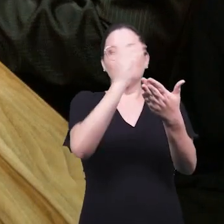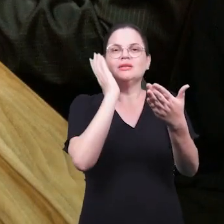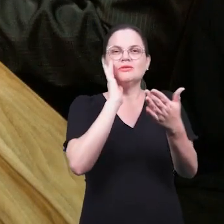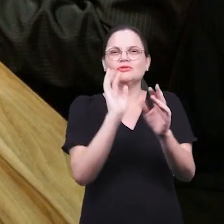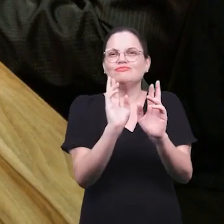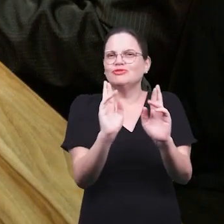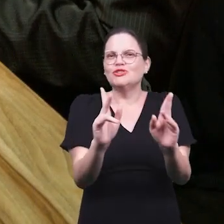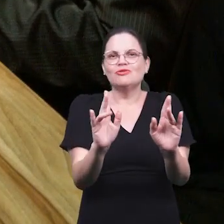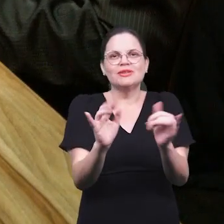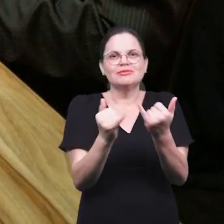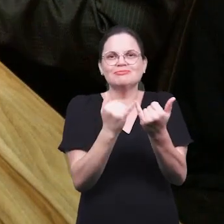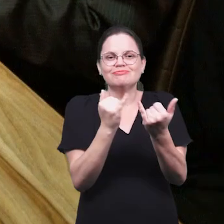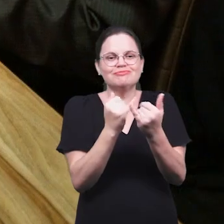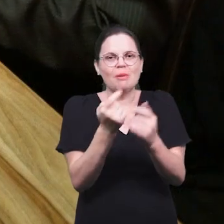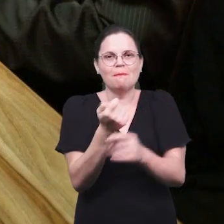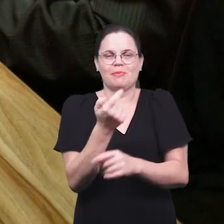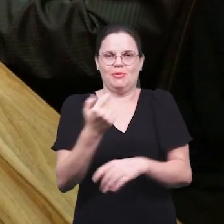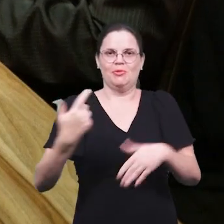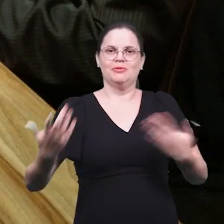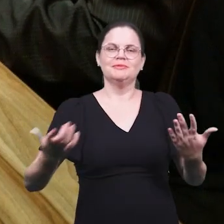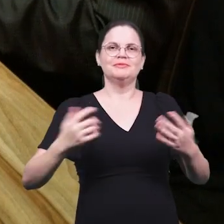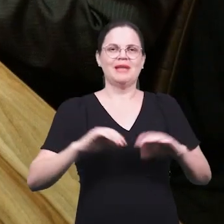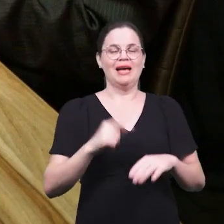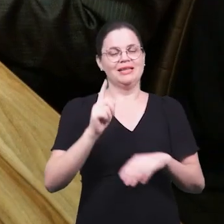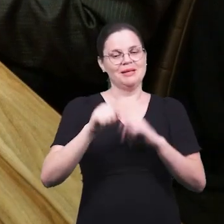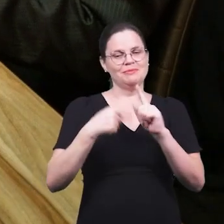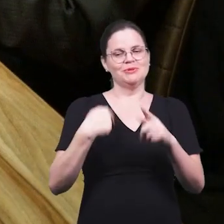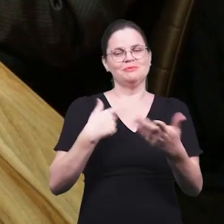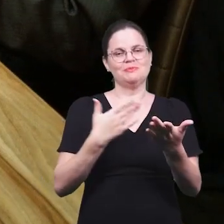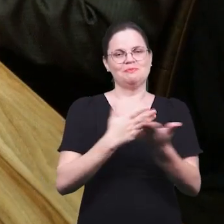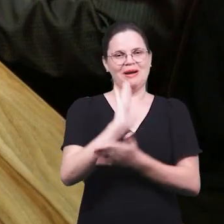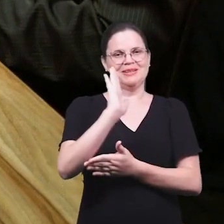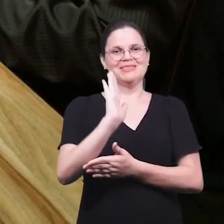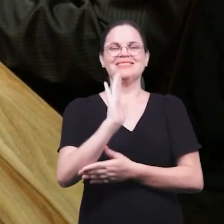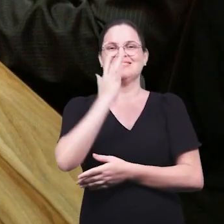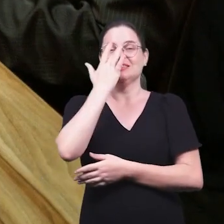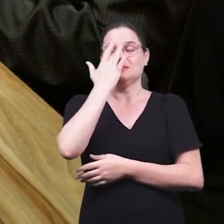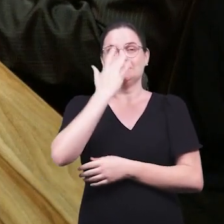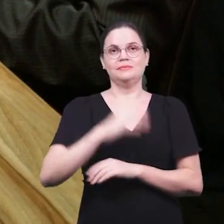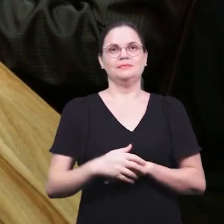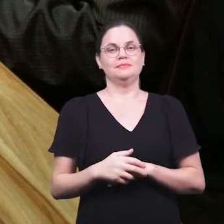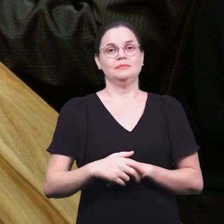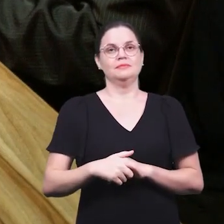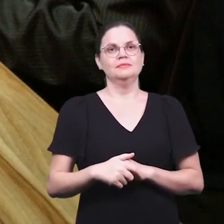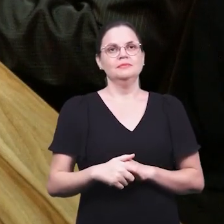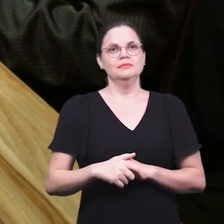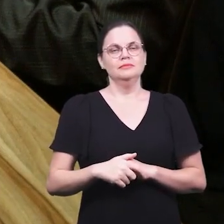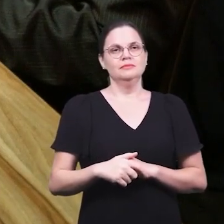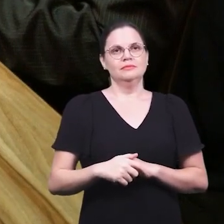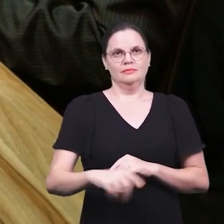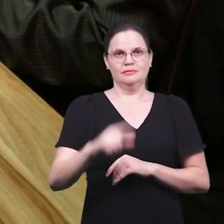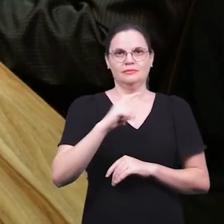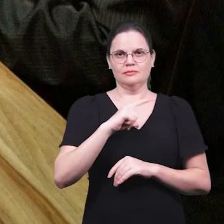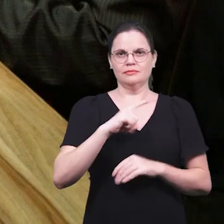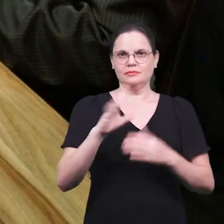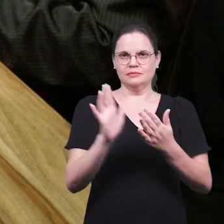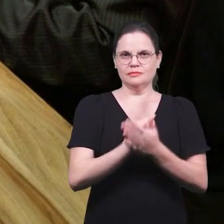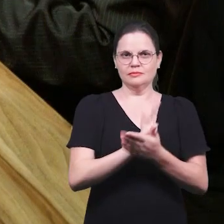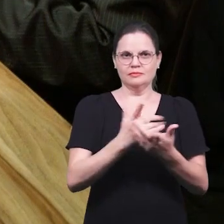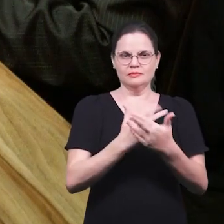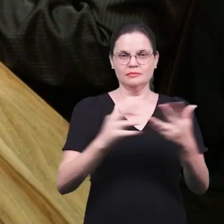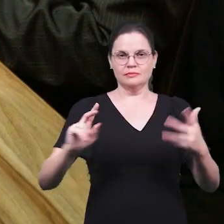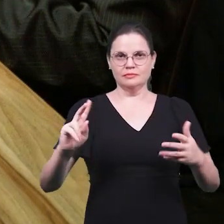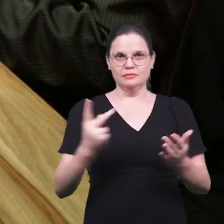do outro candidato. E essa foi a experiência da aprovação até aqui, né? Graças a Deus, certo.